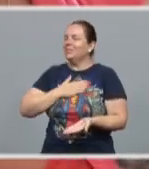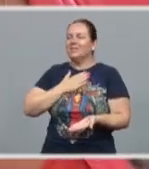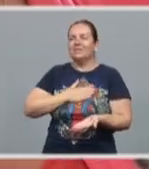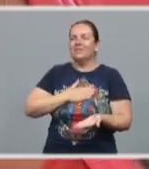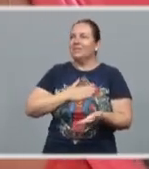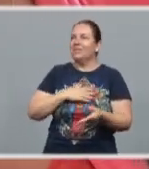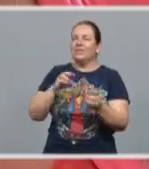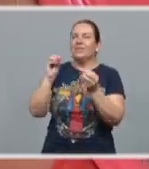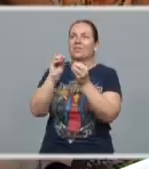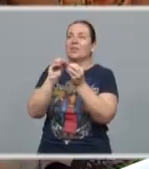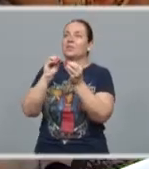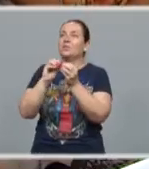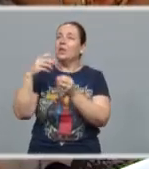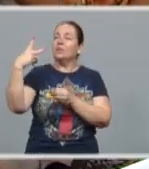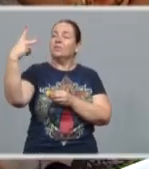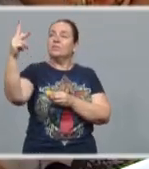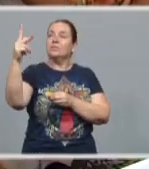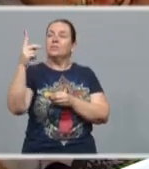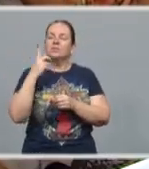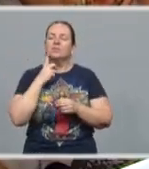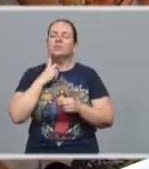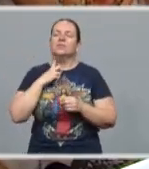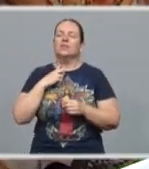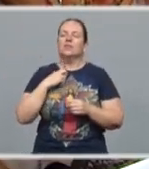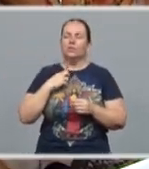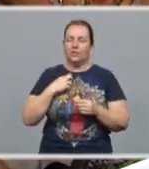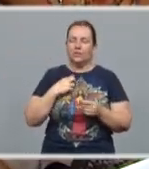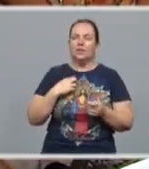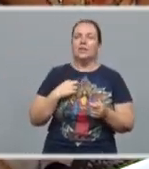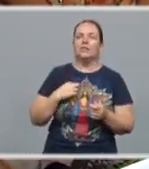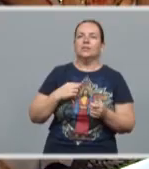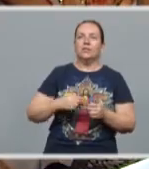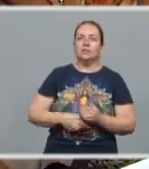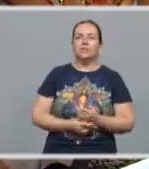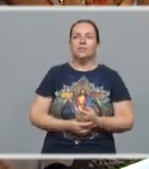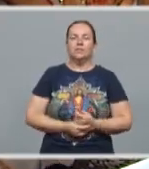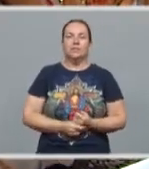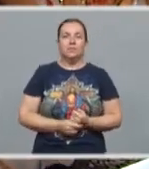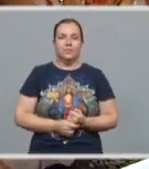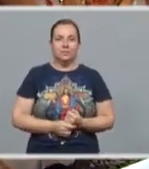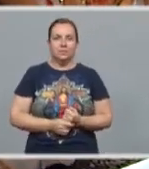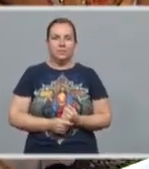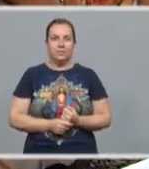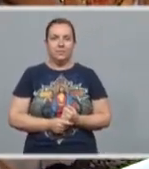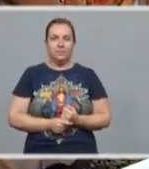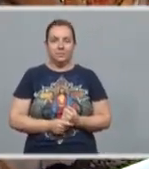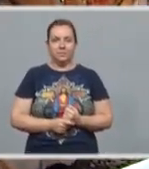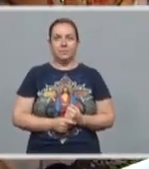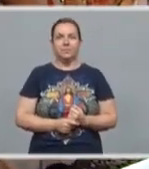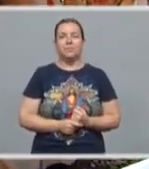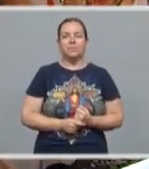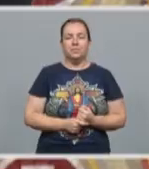com prazer faço a vossa vontade.